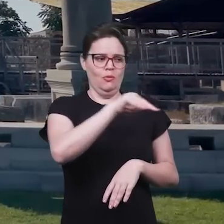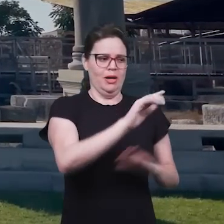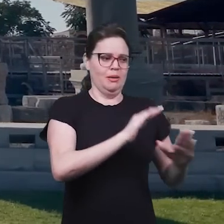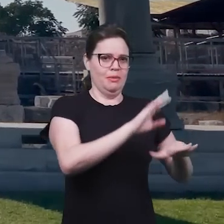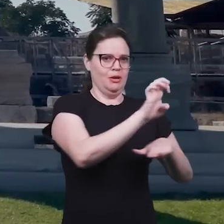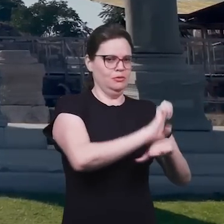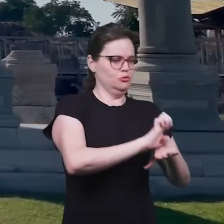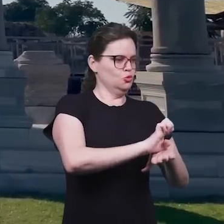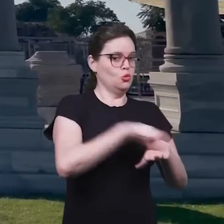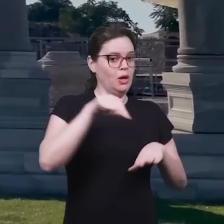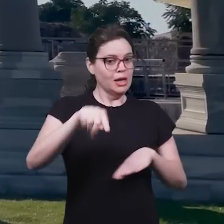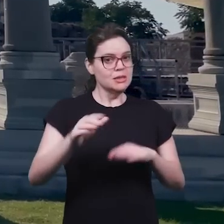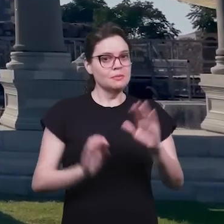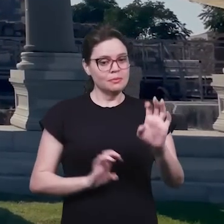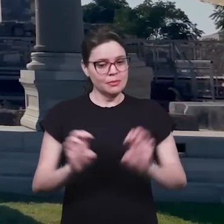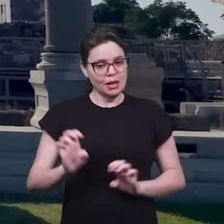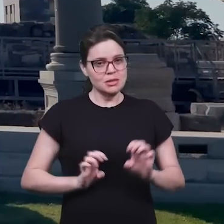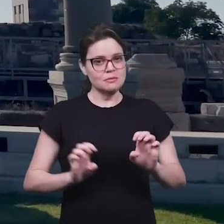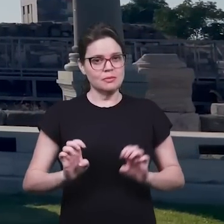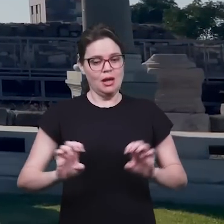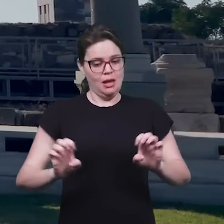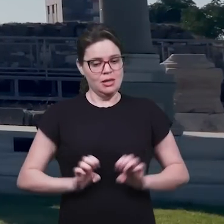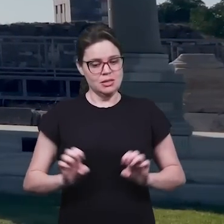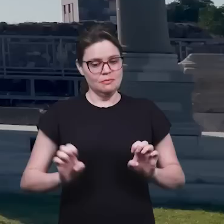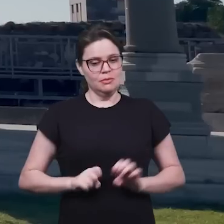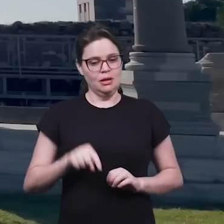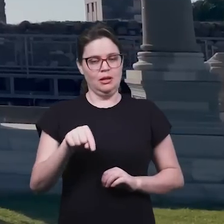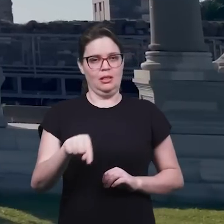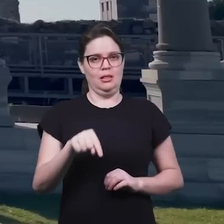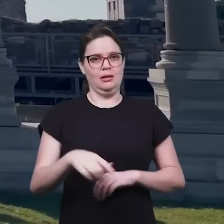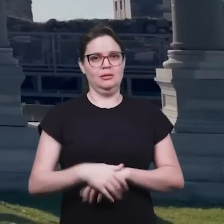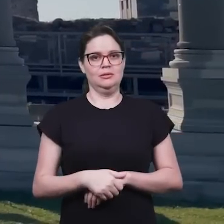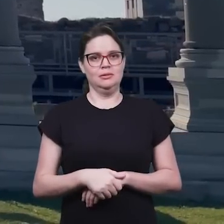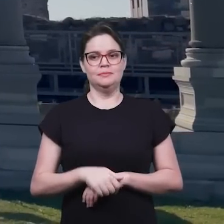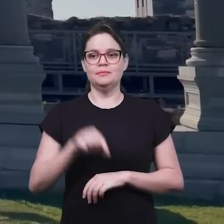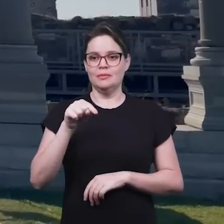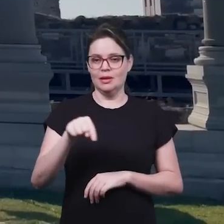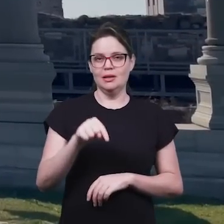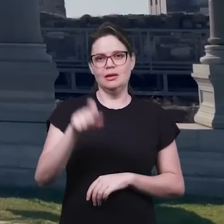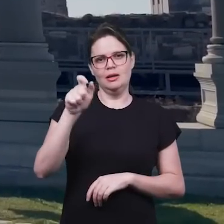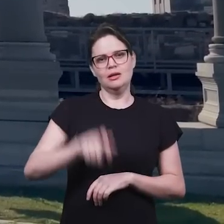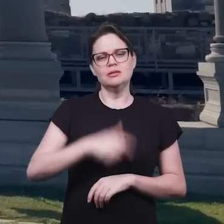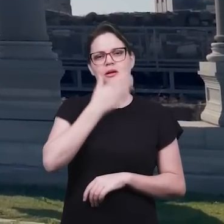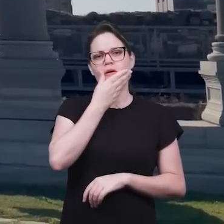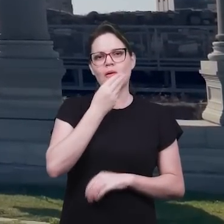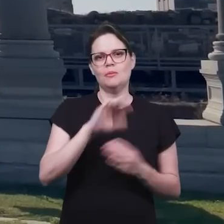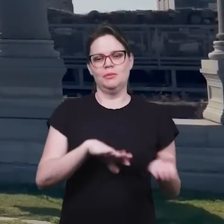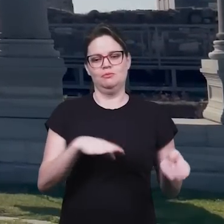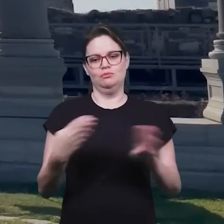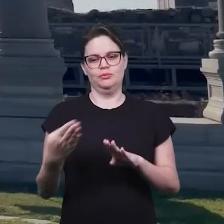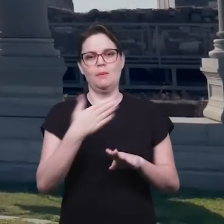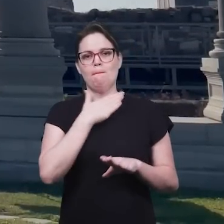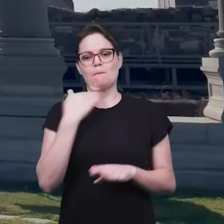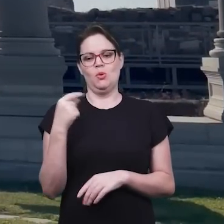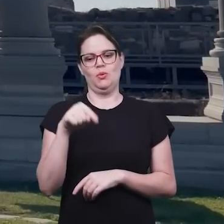foi o mártir de Esmirna. E esse mártir ele vai existir em Esmirna porque os mártires, na verdade, aquele período ali, como o pastor Gideuti já tem falado,